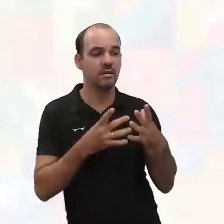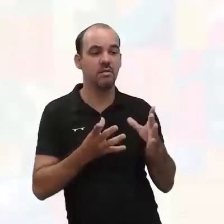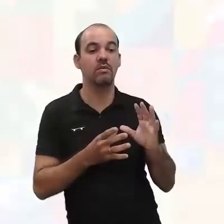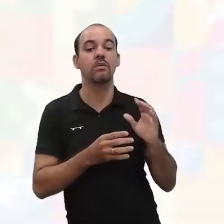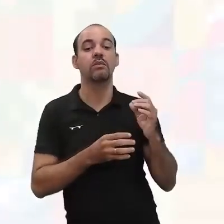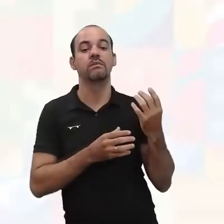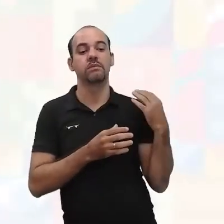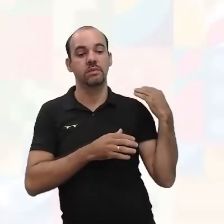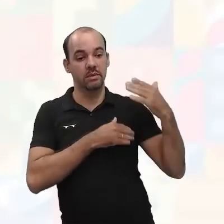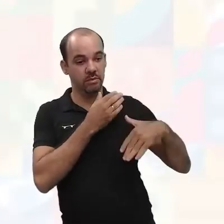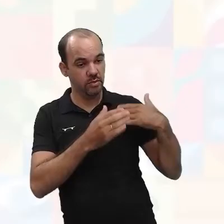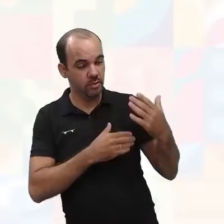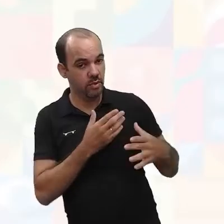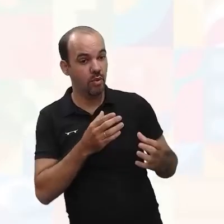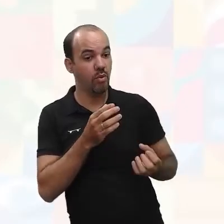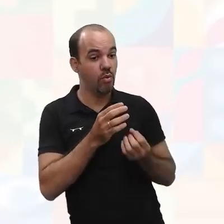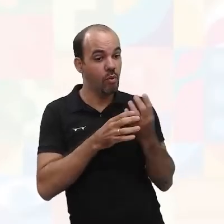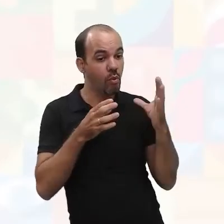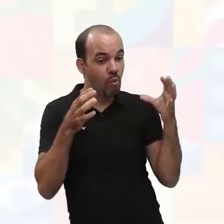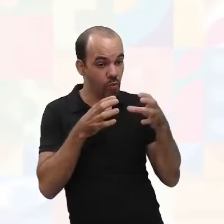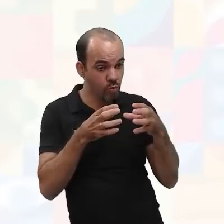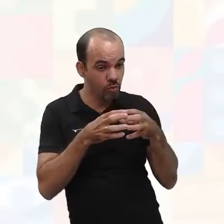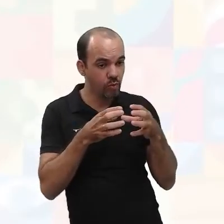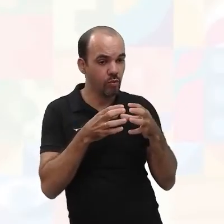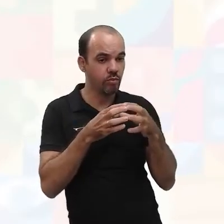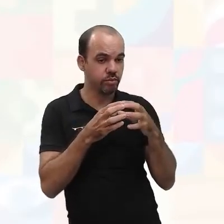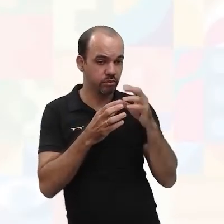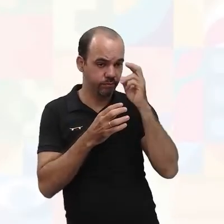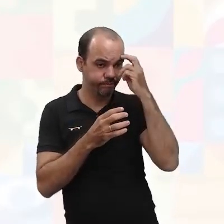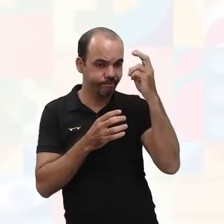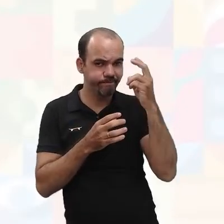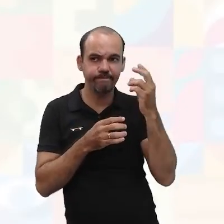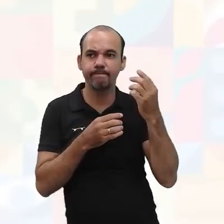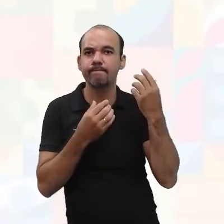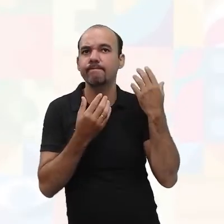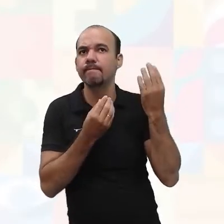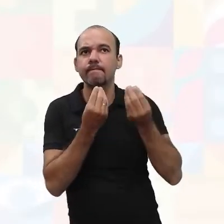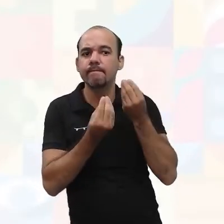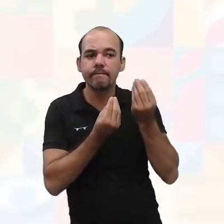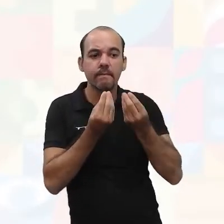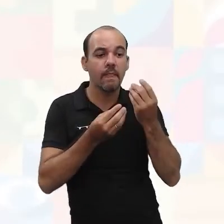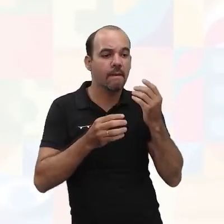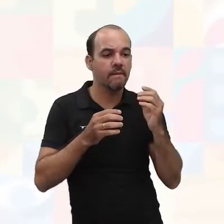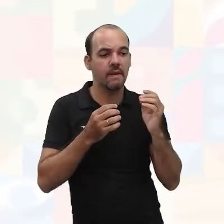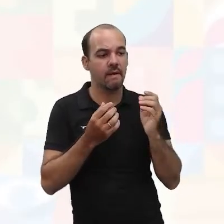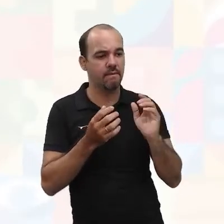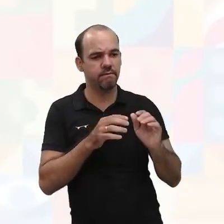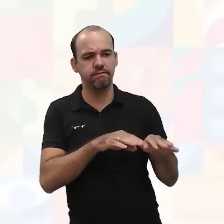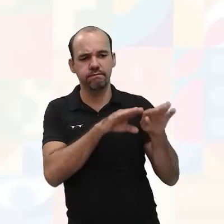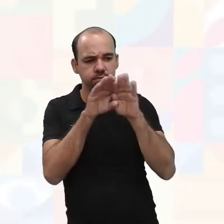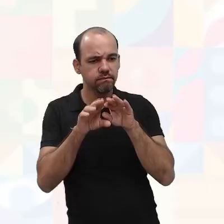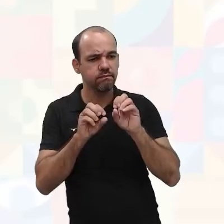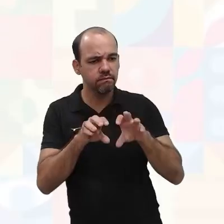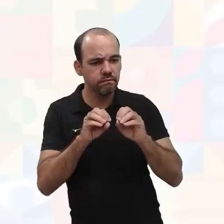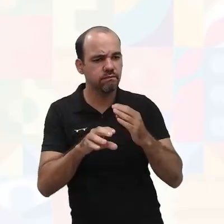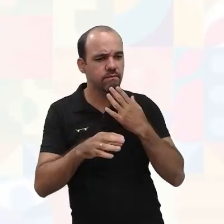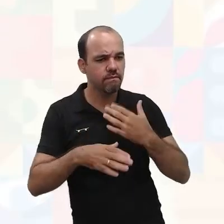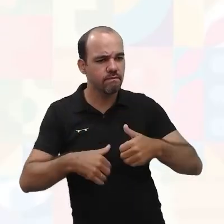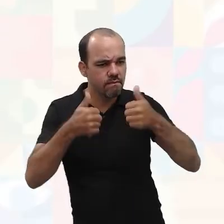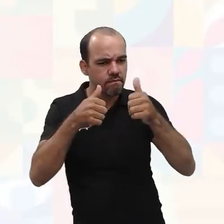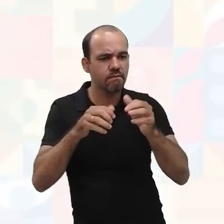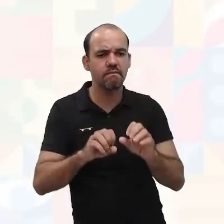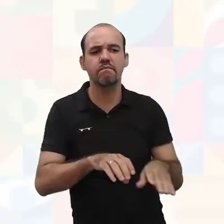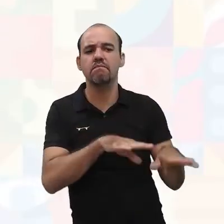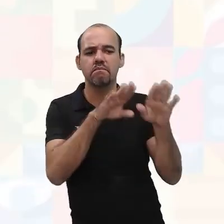estratégias para traçar diretrizes para que a gente pudesse ter uma educação minimamente de qualidade, né, universalista,